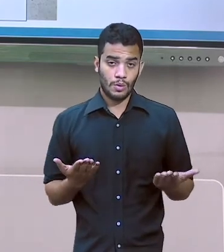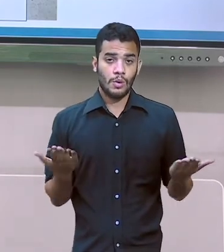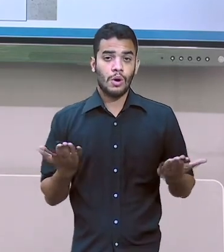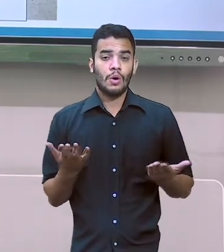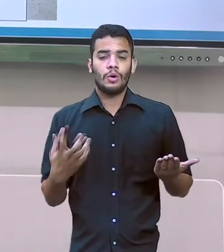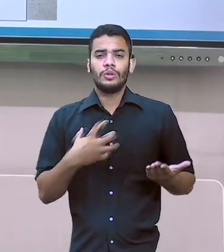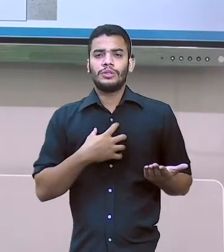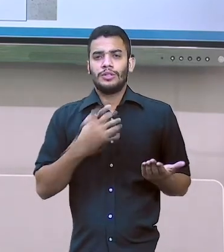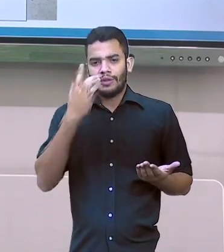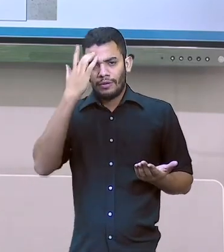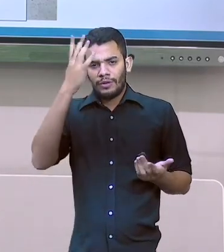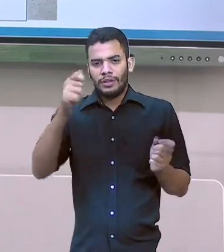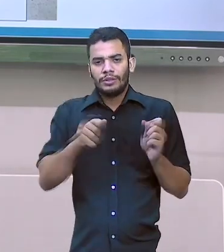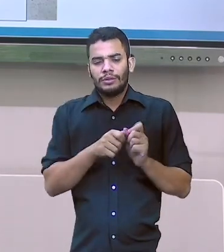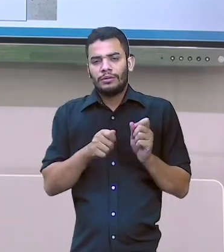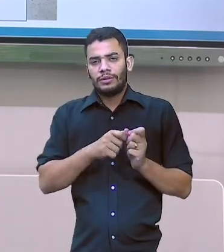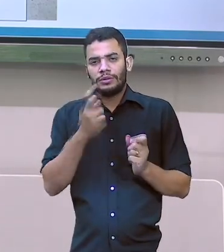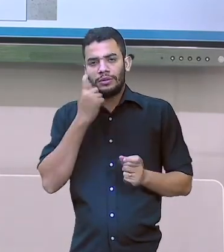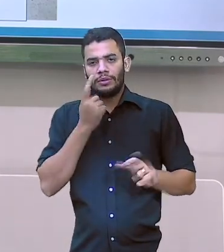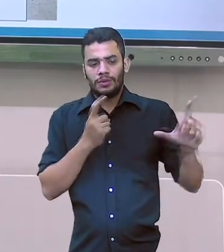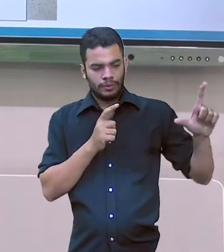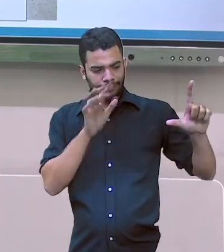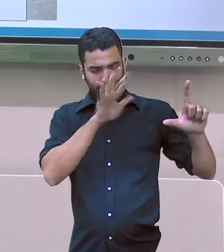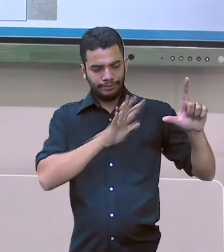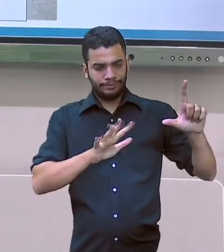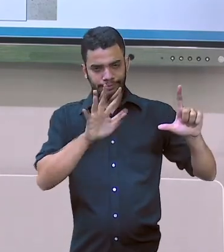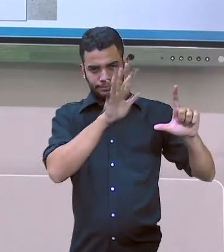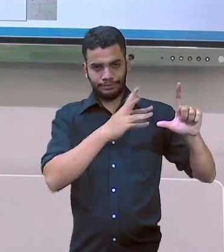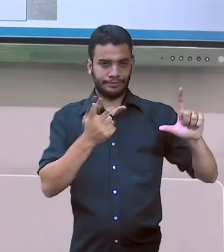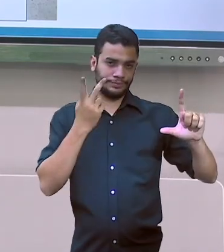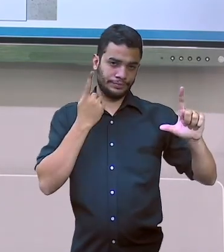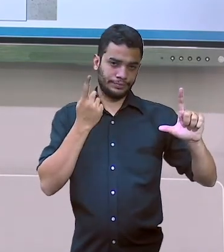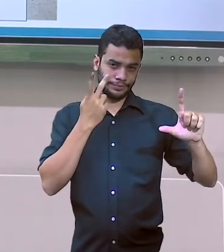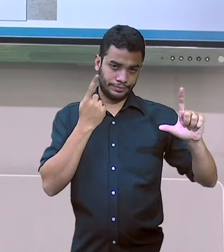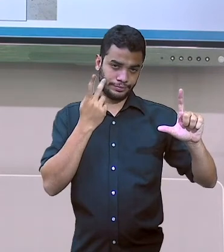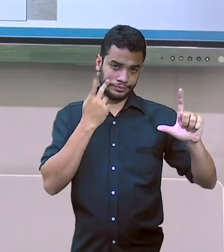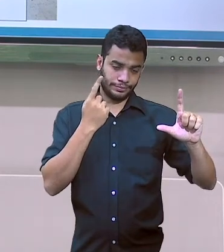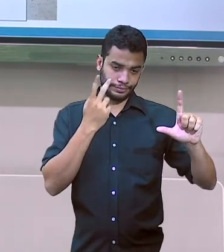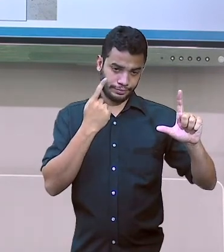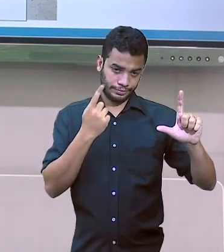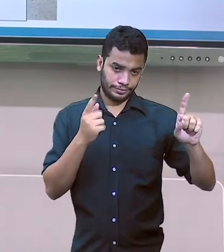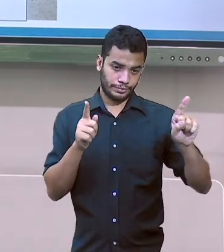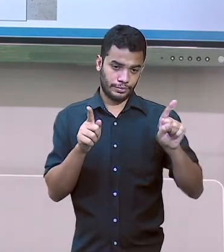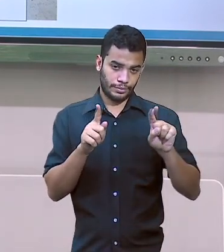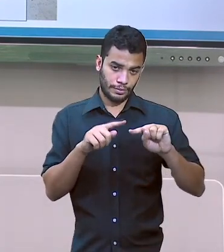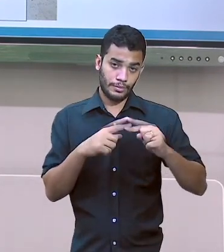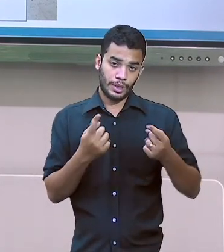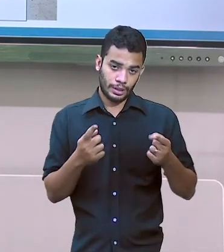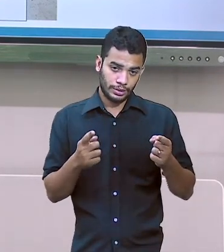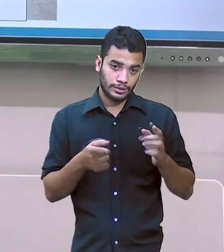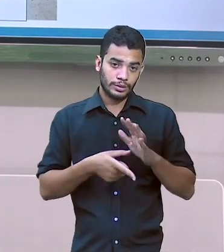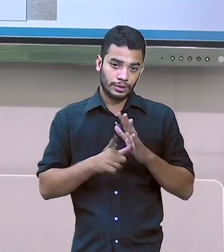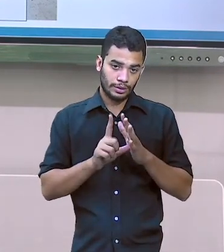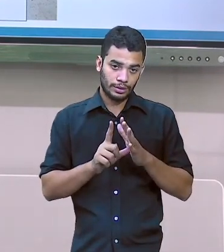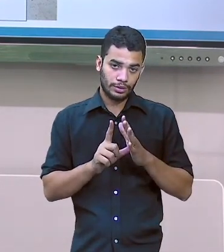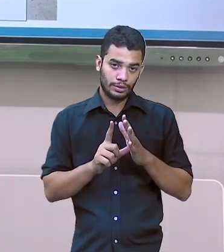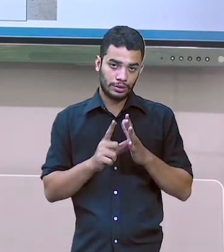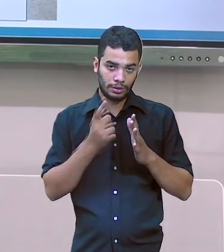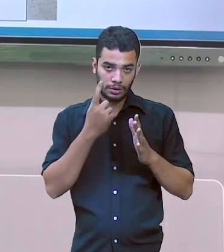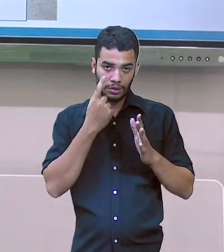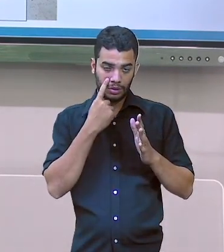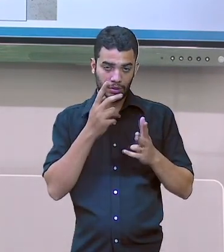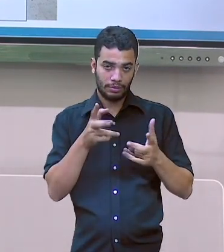isso, basta você acessar as nossas redes sociais, é muito fácil. Aponte